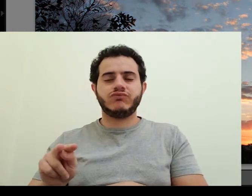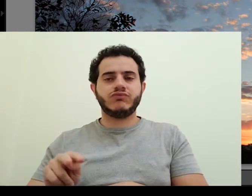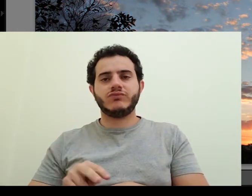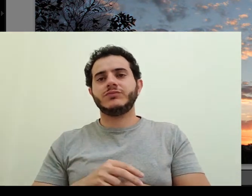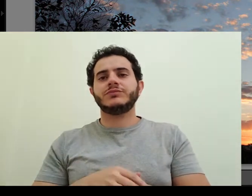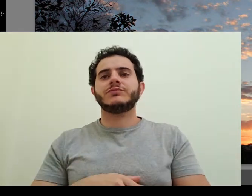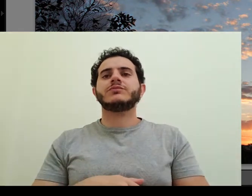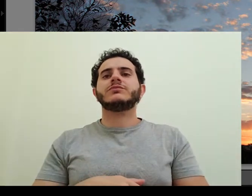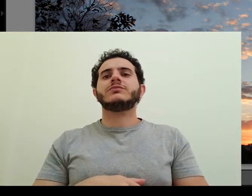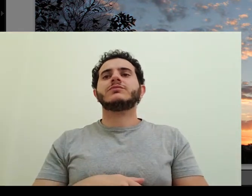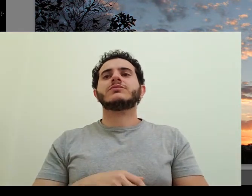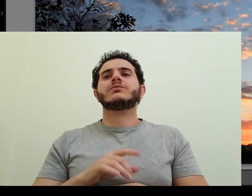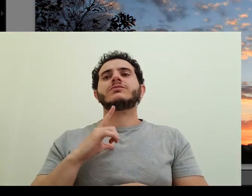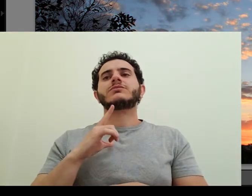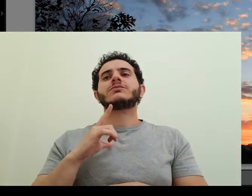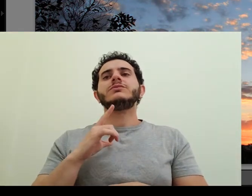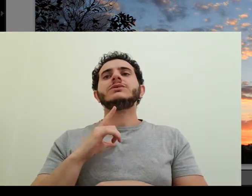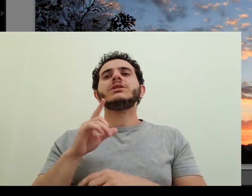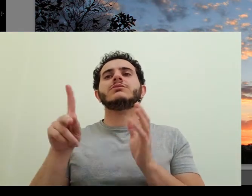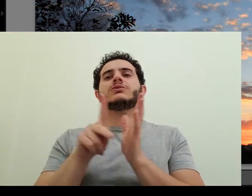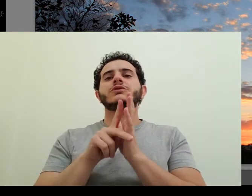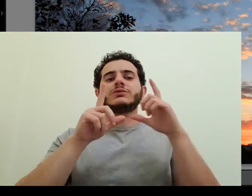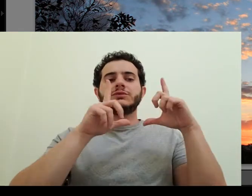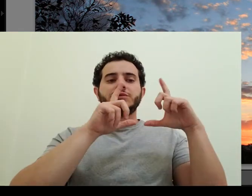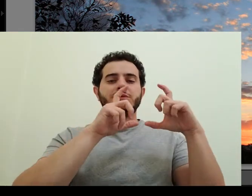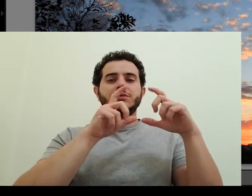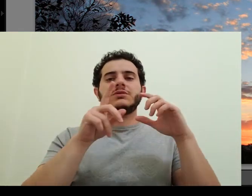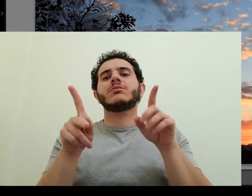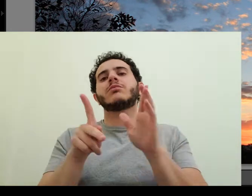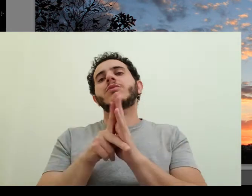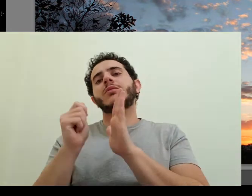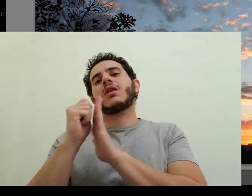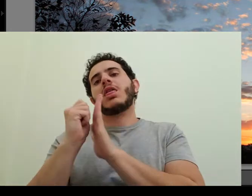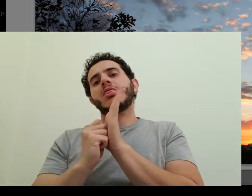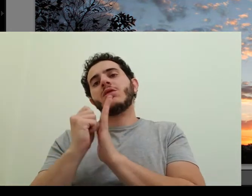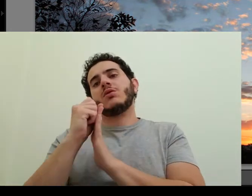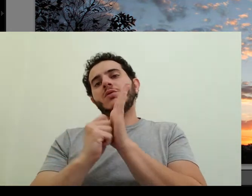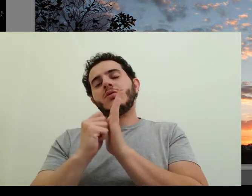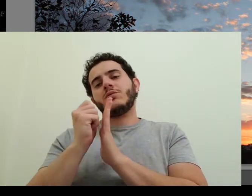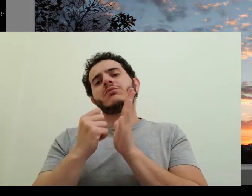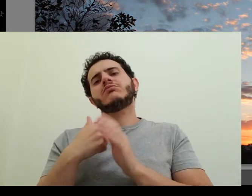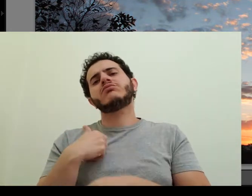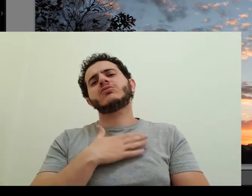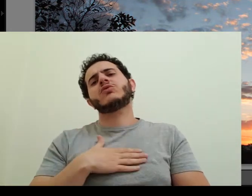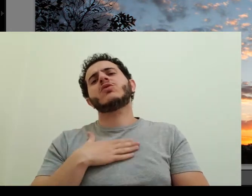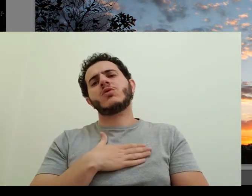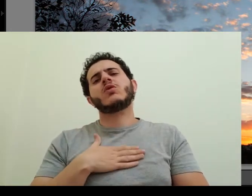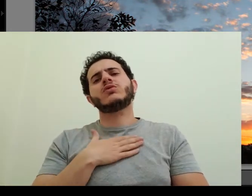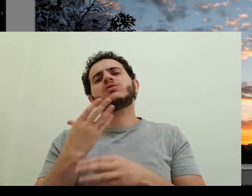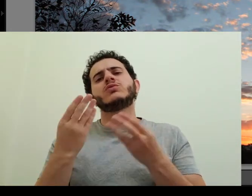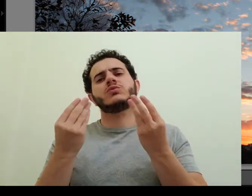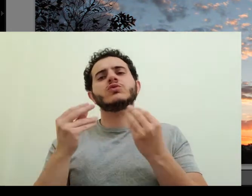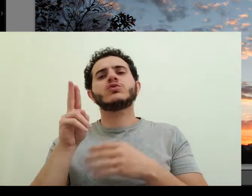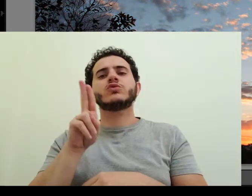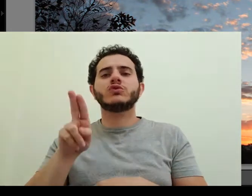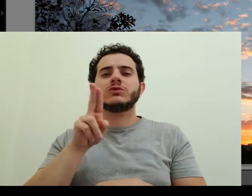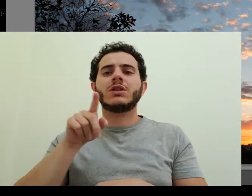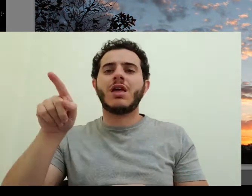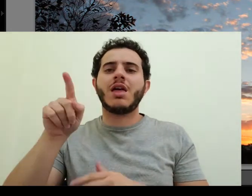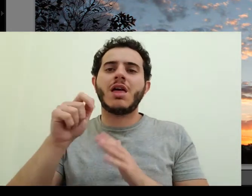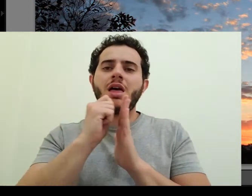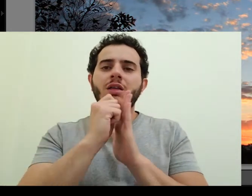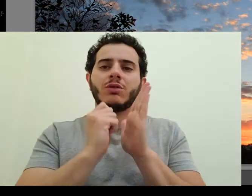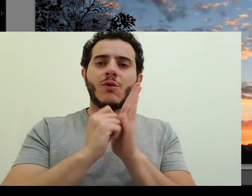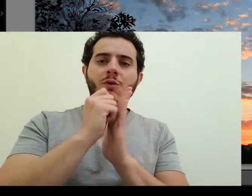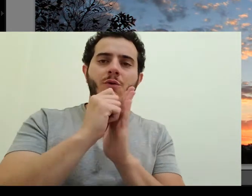dos perfis de cor, tanto da correspondente da câmera quanto da Adobe. Eu gosto bastante dos da Adobe também, tá? Mas vale a